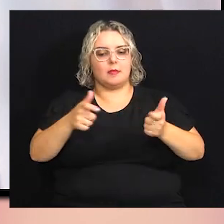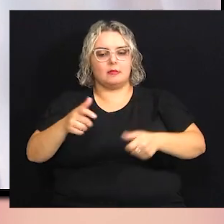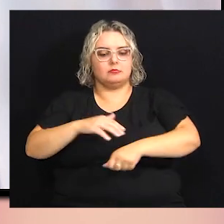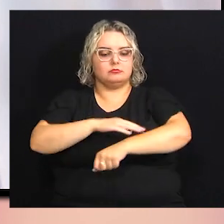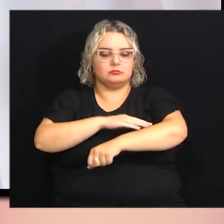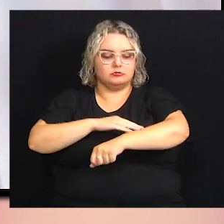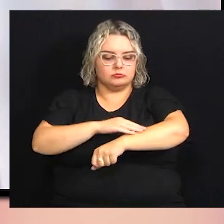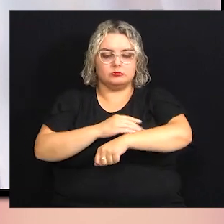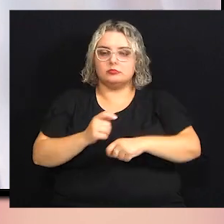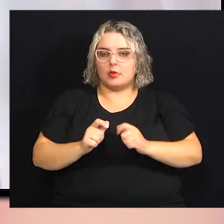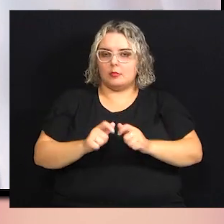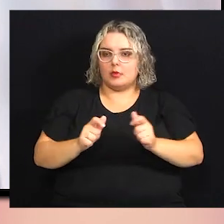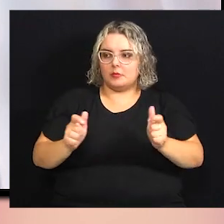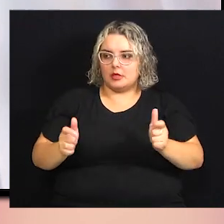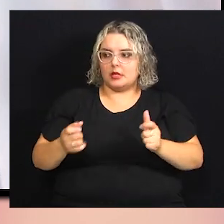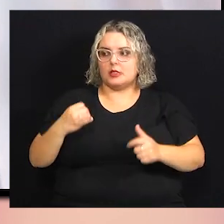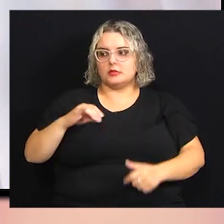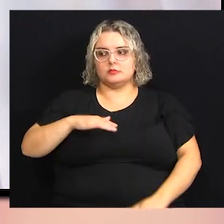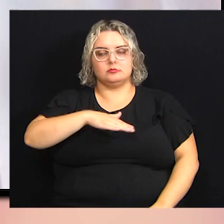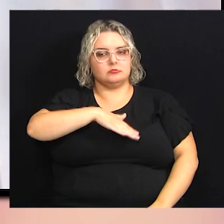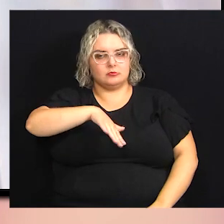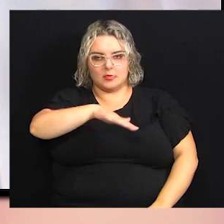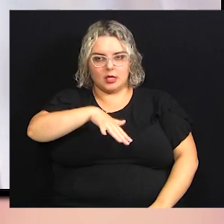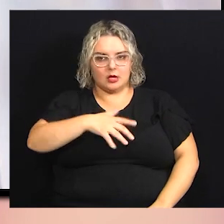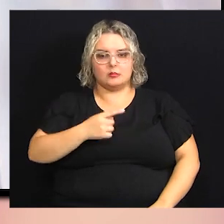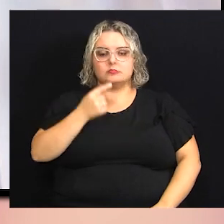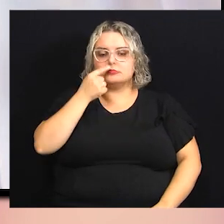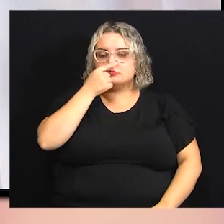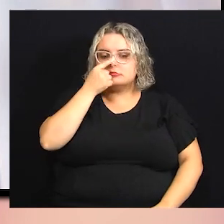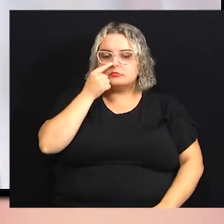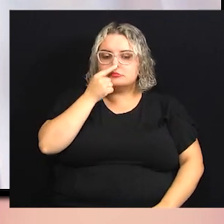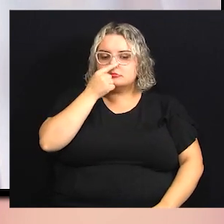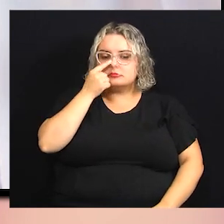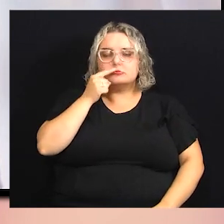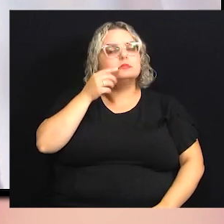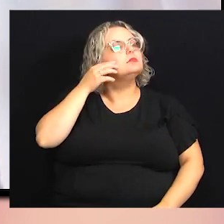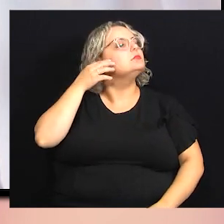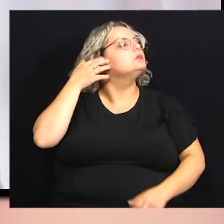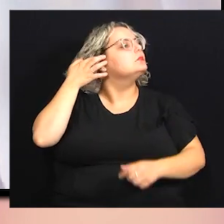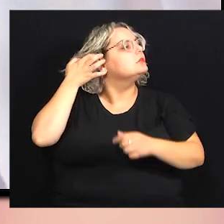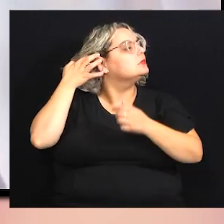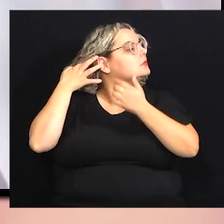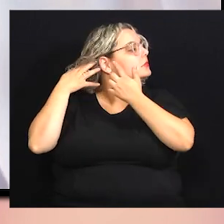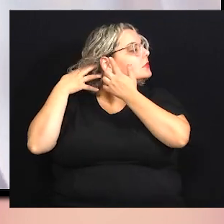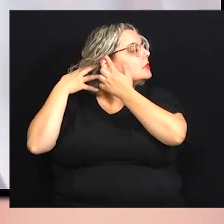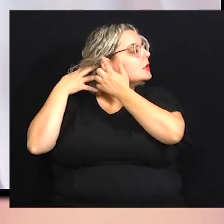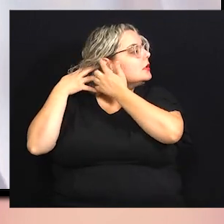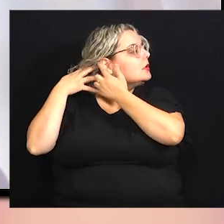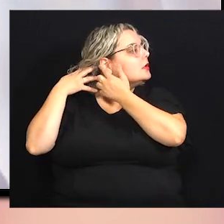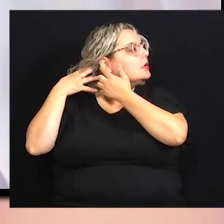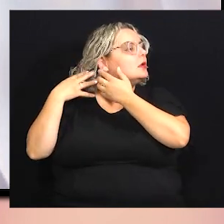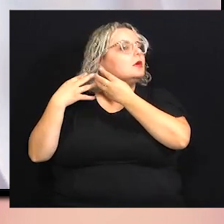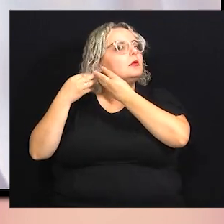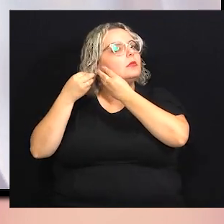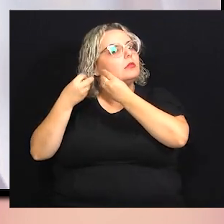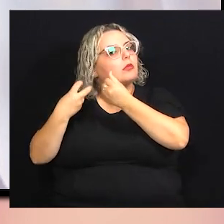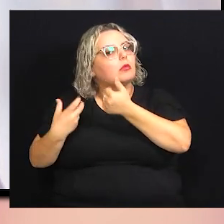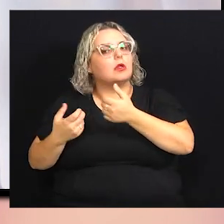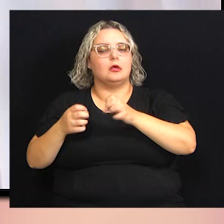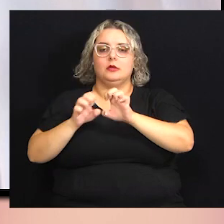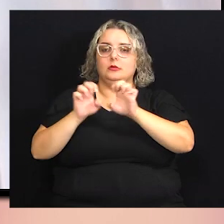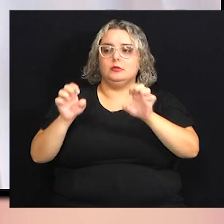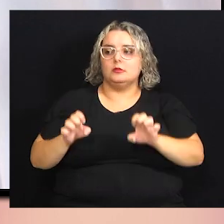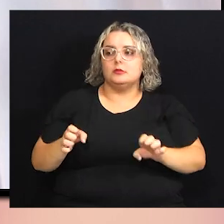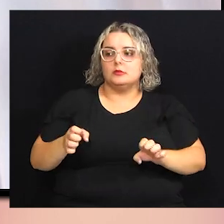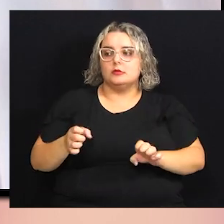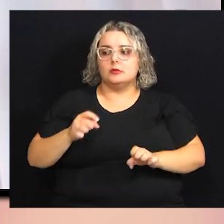ali naquele local onde ele surgiu. Se for uma área como, por exemplo, o nariz, a orelha, ele vai crescer e vai destruir essas